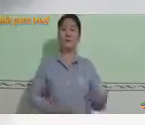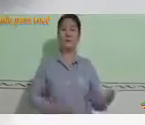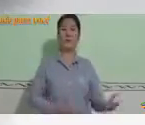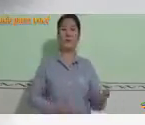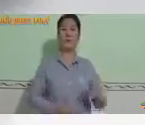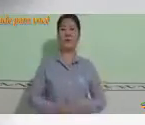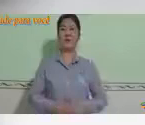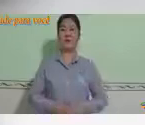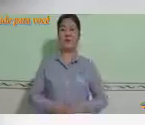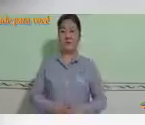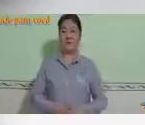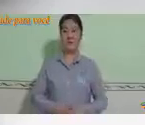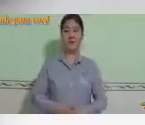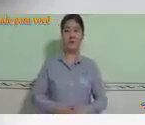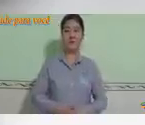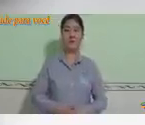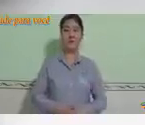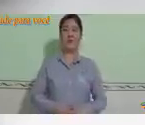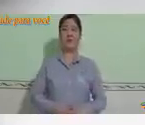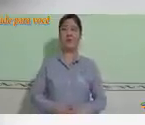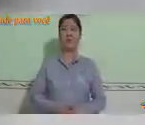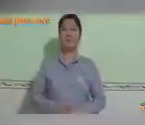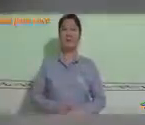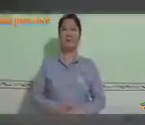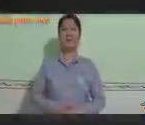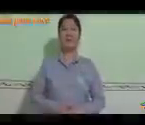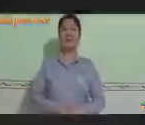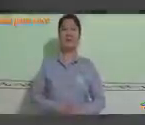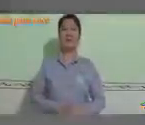há ferida na pele, por exemplo.